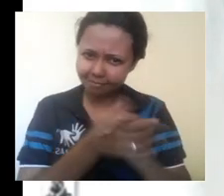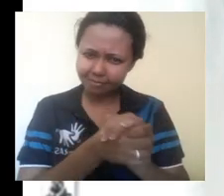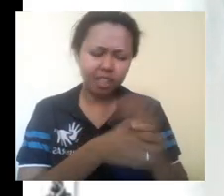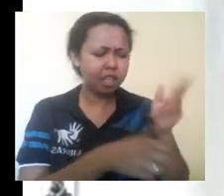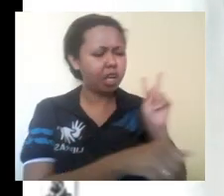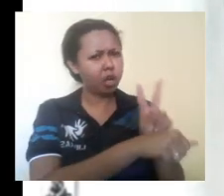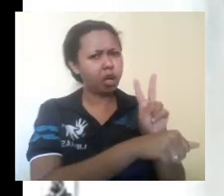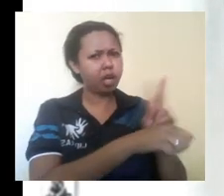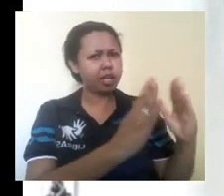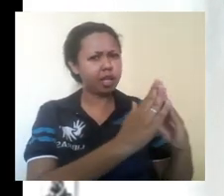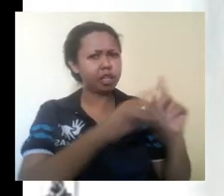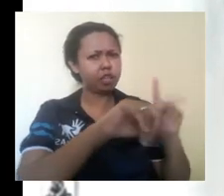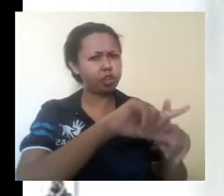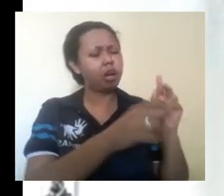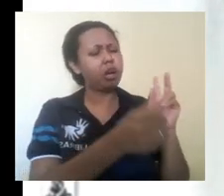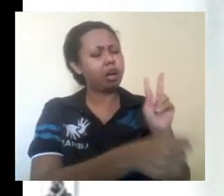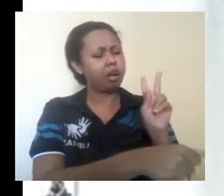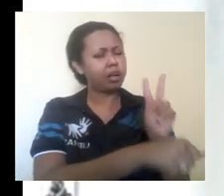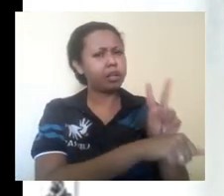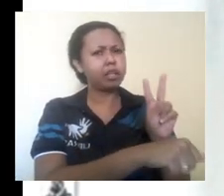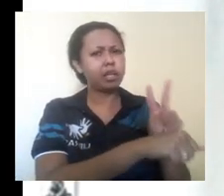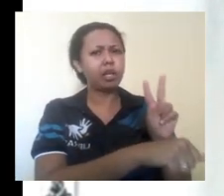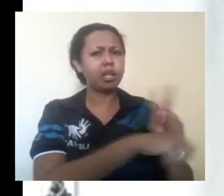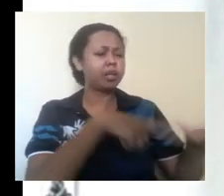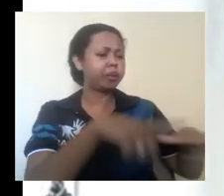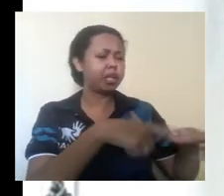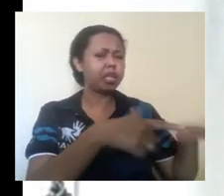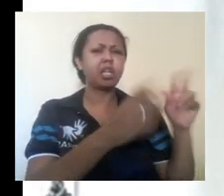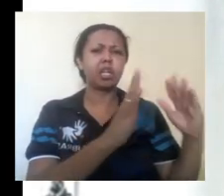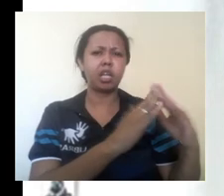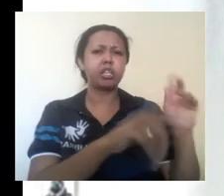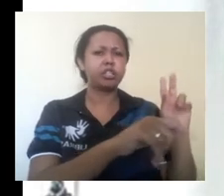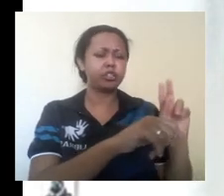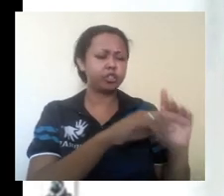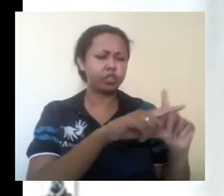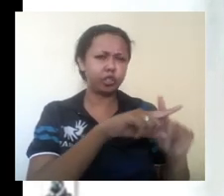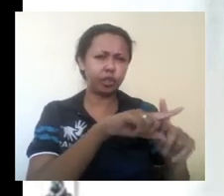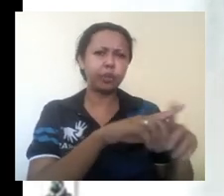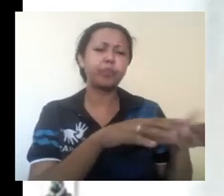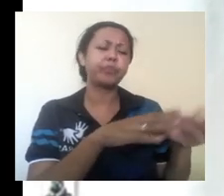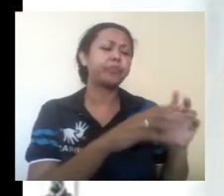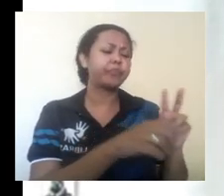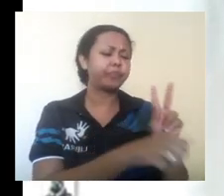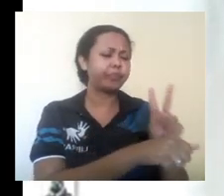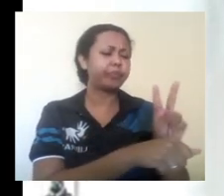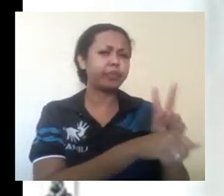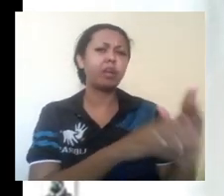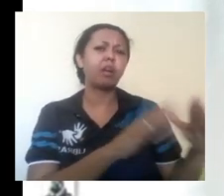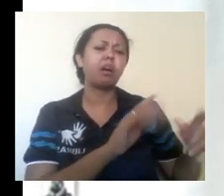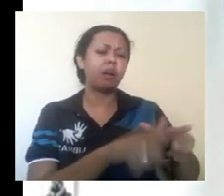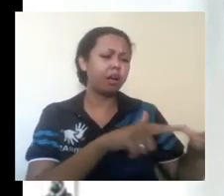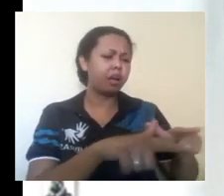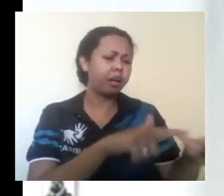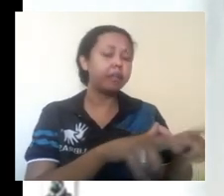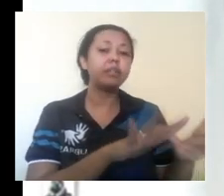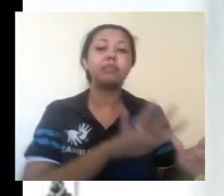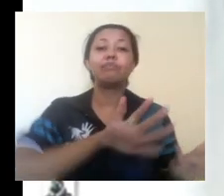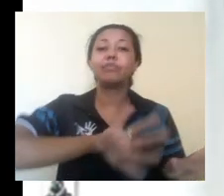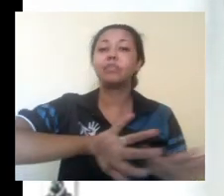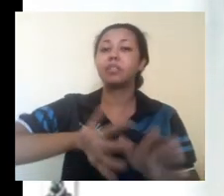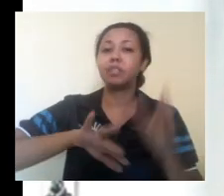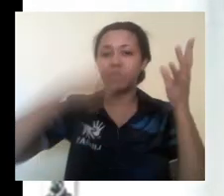esse entendimento. A mulher casada, ela escolheu, né, esse chamado e tem que conciliar.